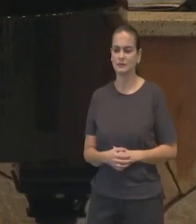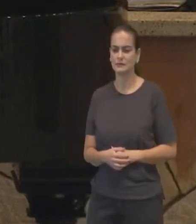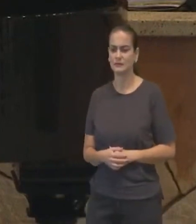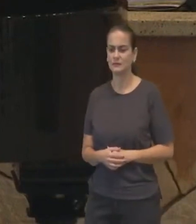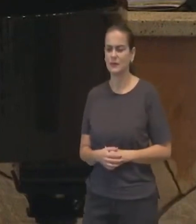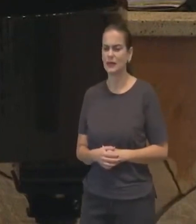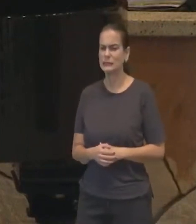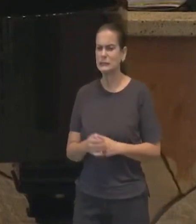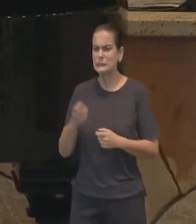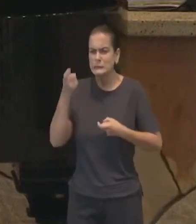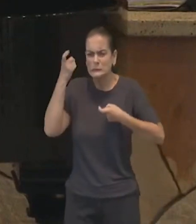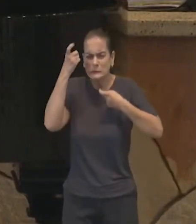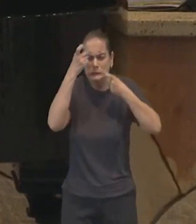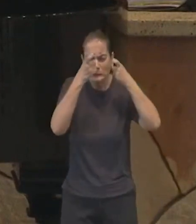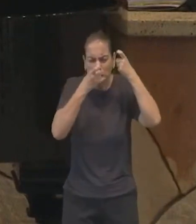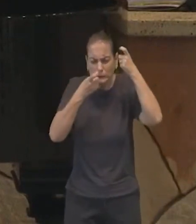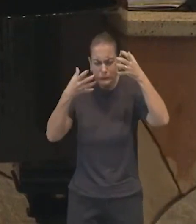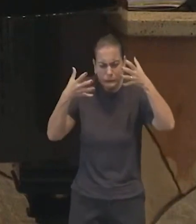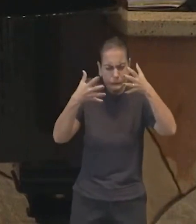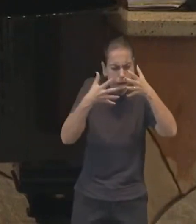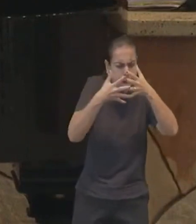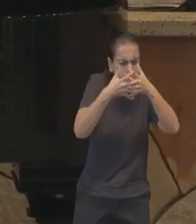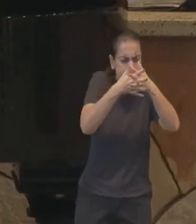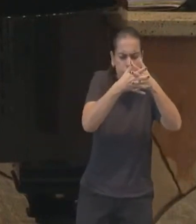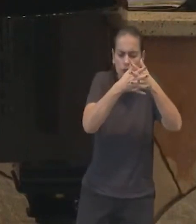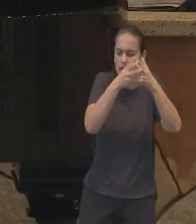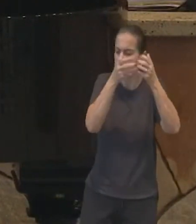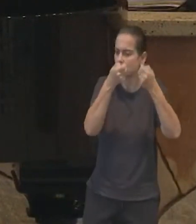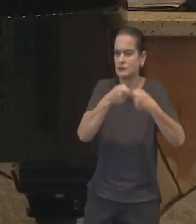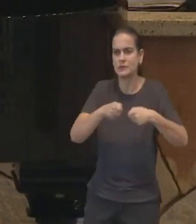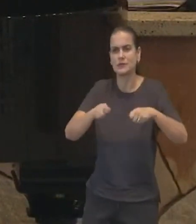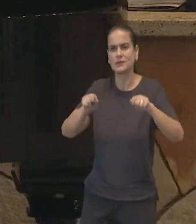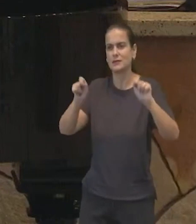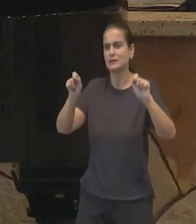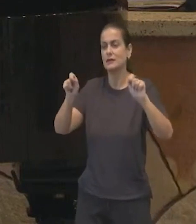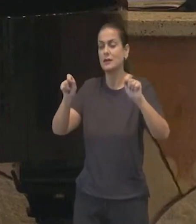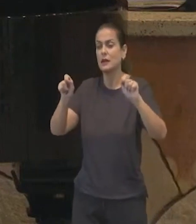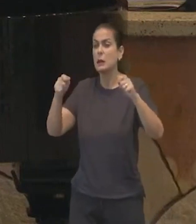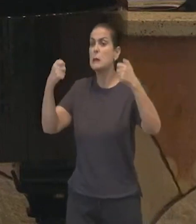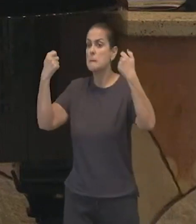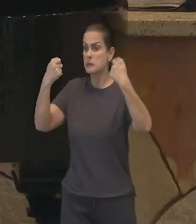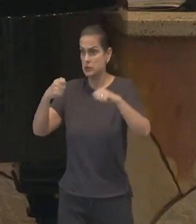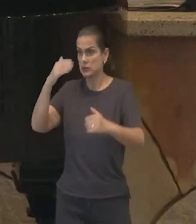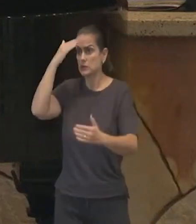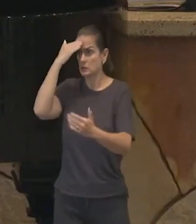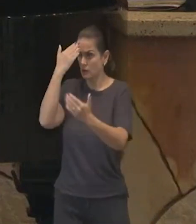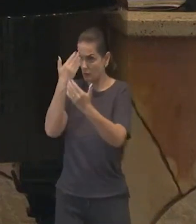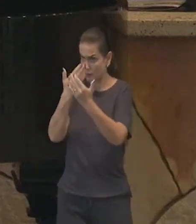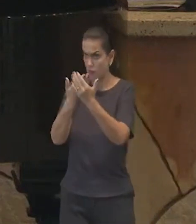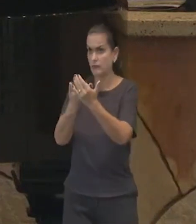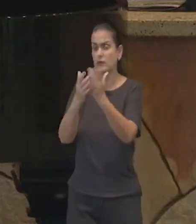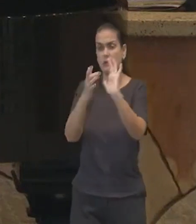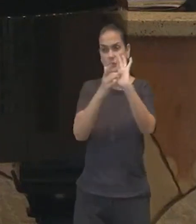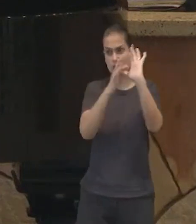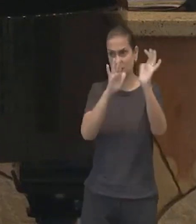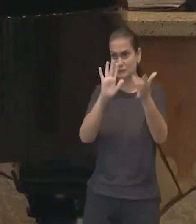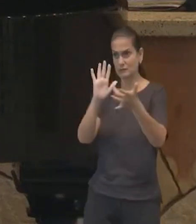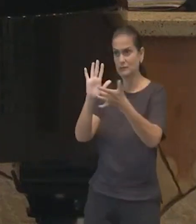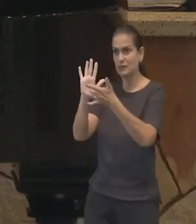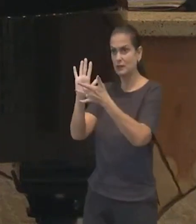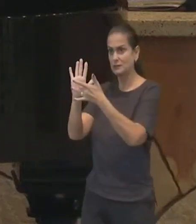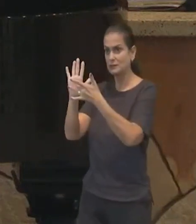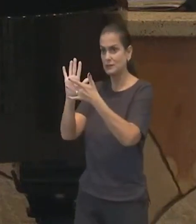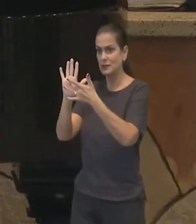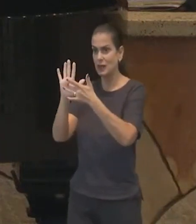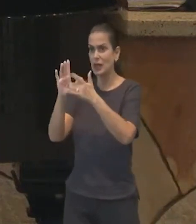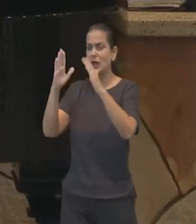se turbe o vosso coração. Crede em Deus e também em mim. Na casa de meu